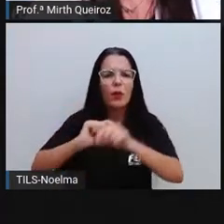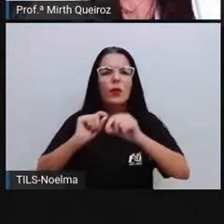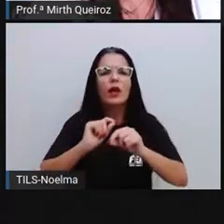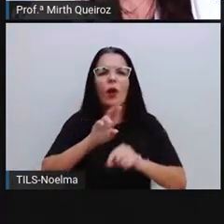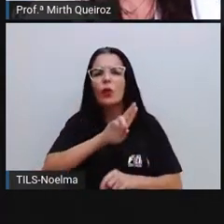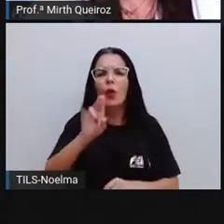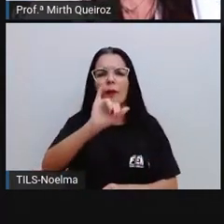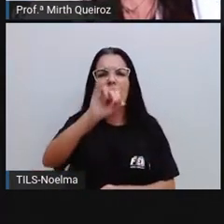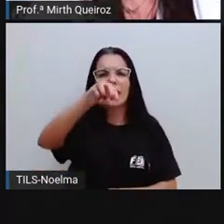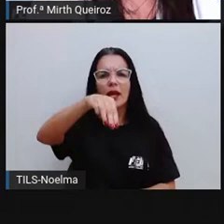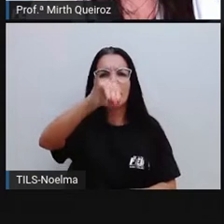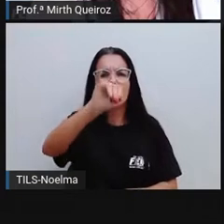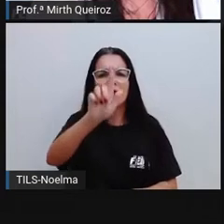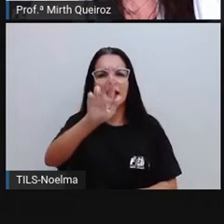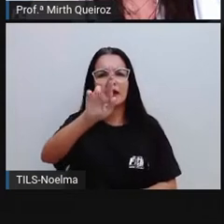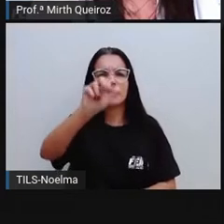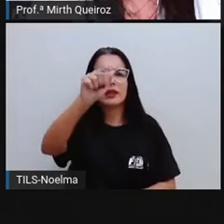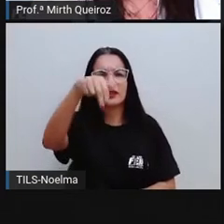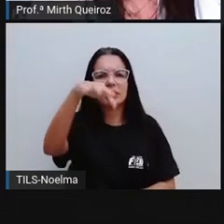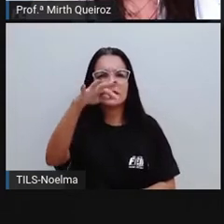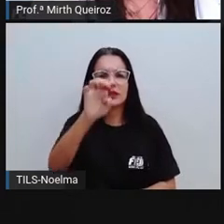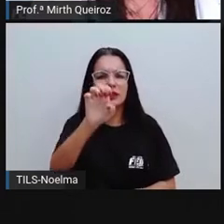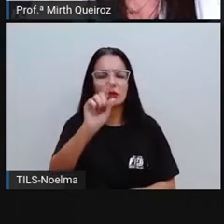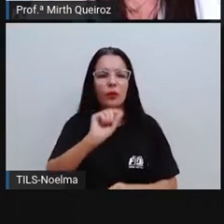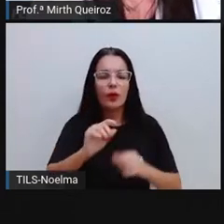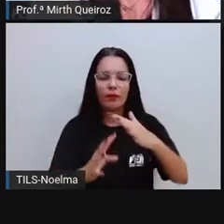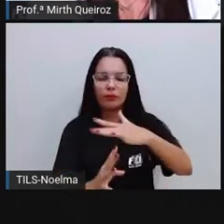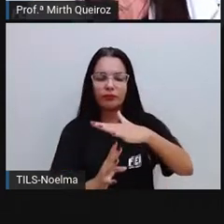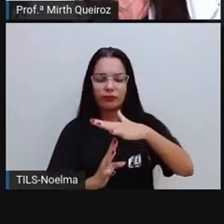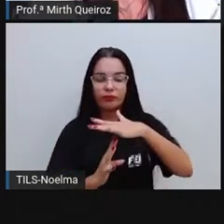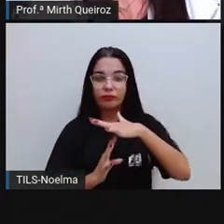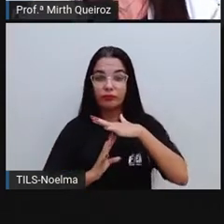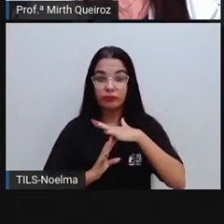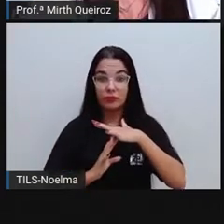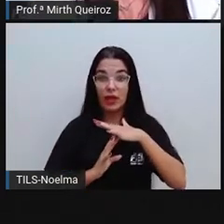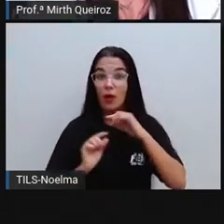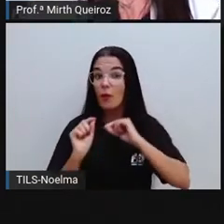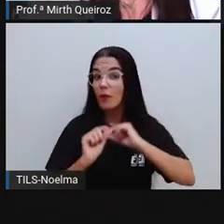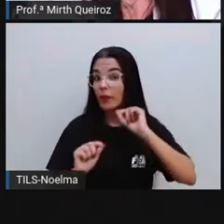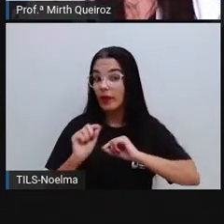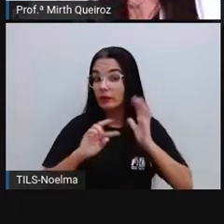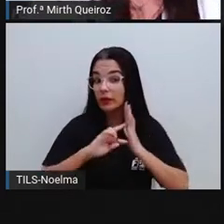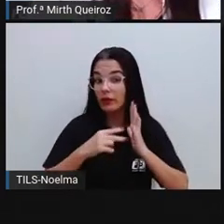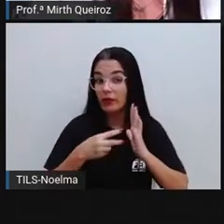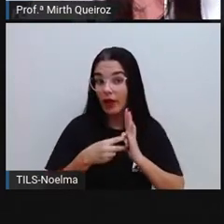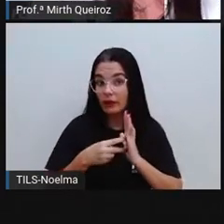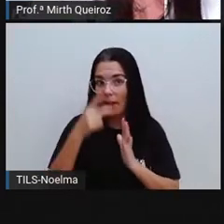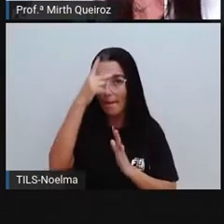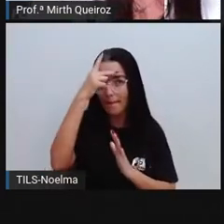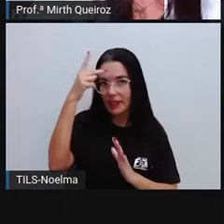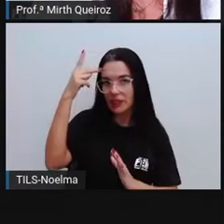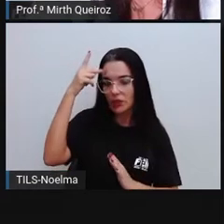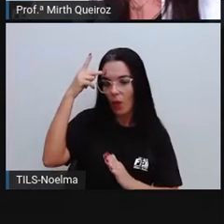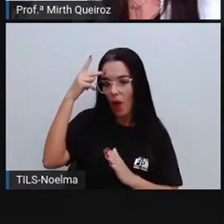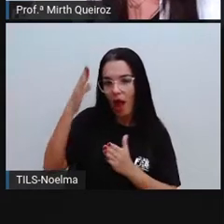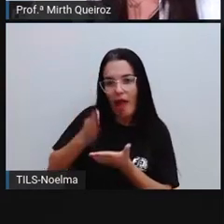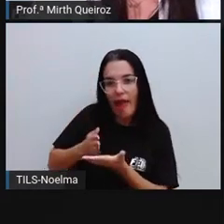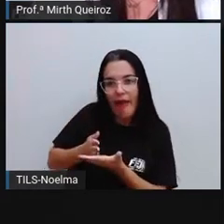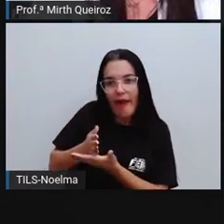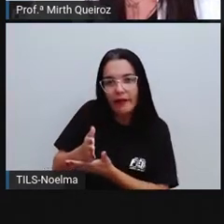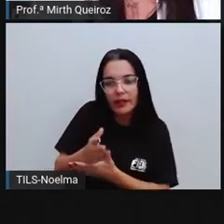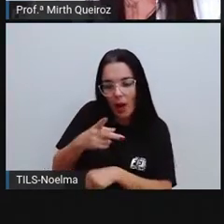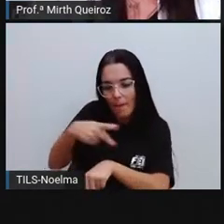é imigrante? Vamos relembrar aí. Imigrante é aquele que entra em um país e não é o seu, e tem